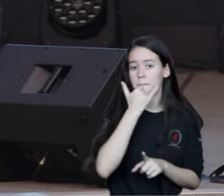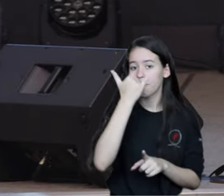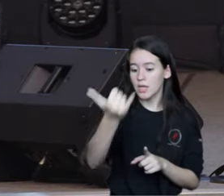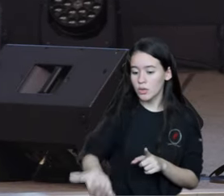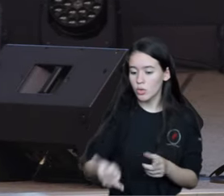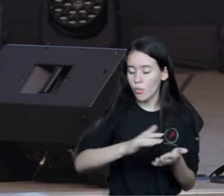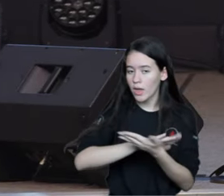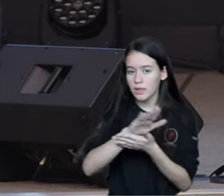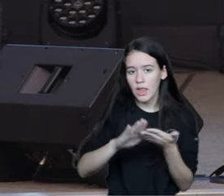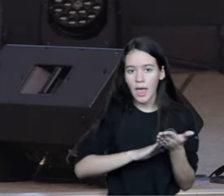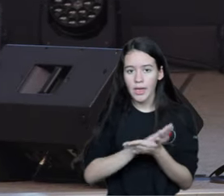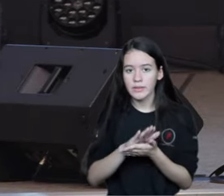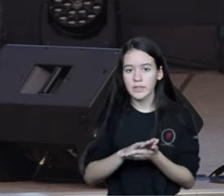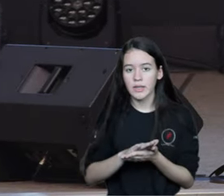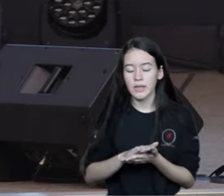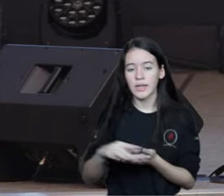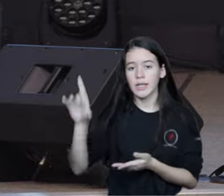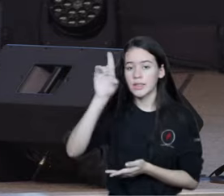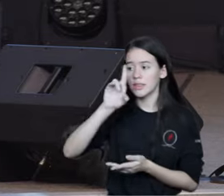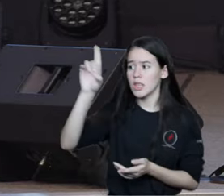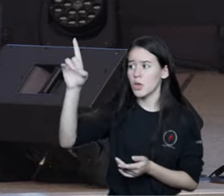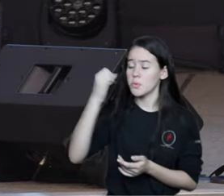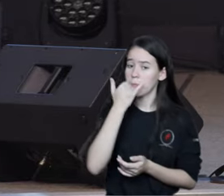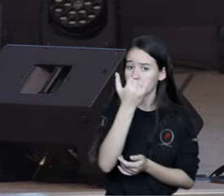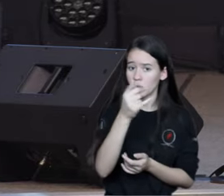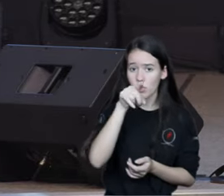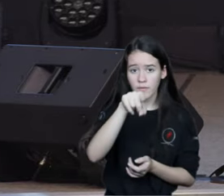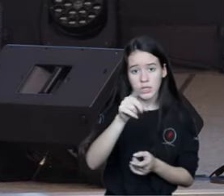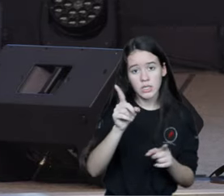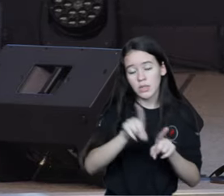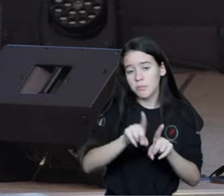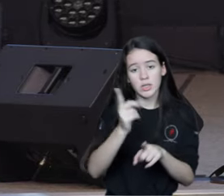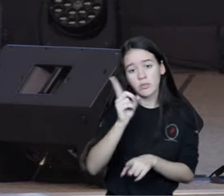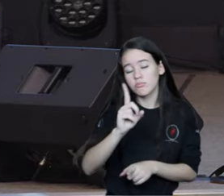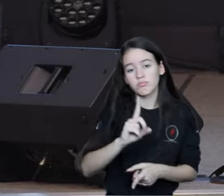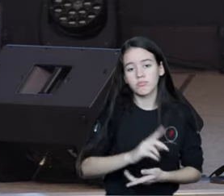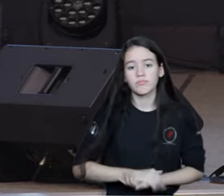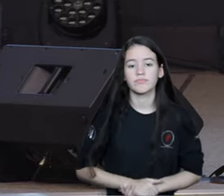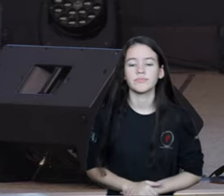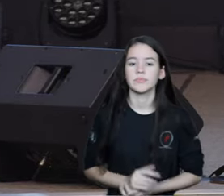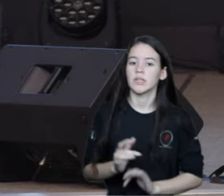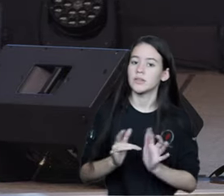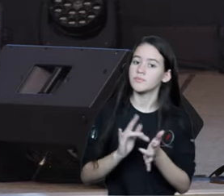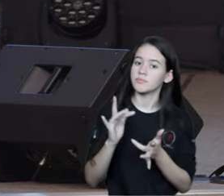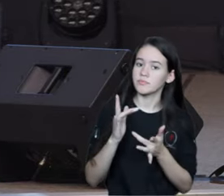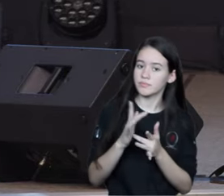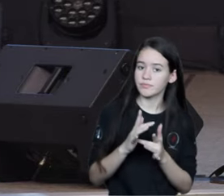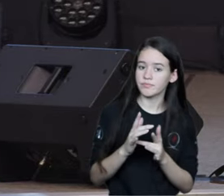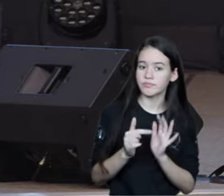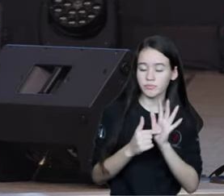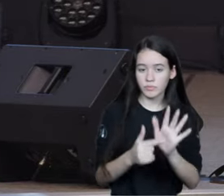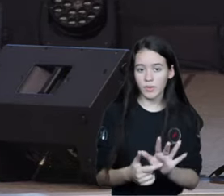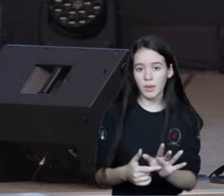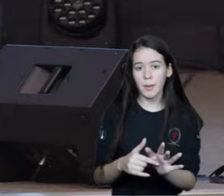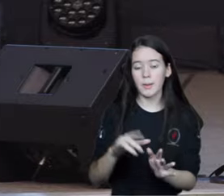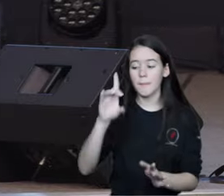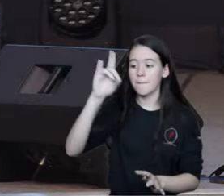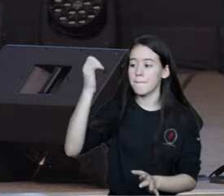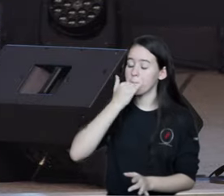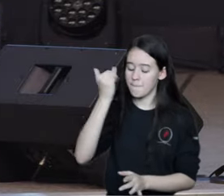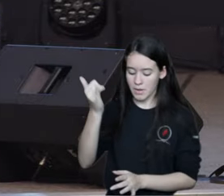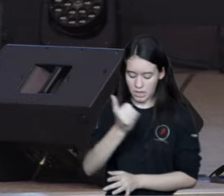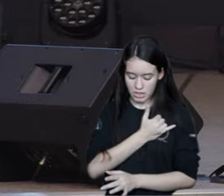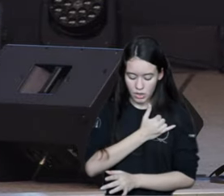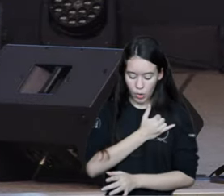não perdoarem o meu pai também não vai perdoar vocês Jesus está colocando que o perdão de Deus está